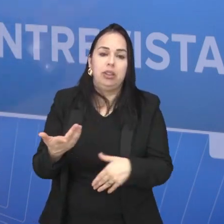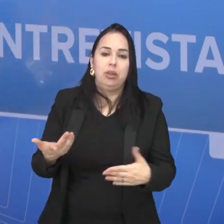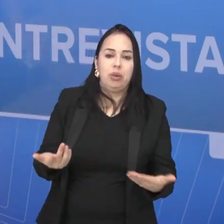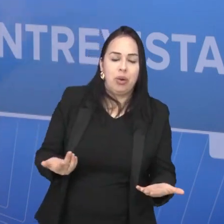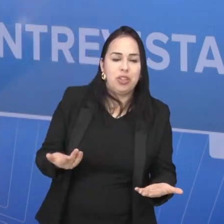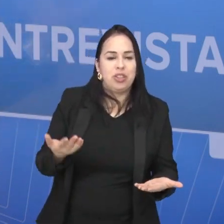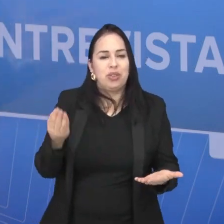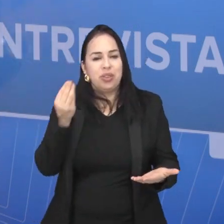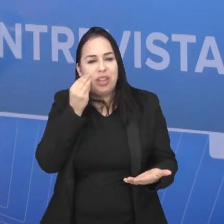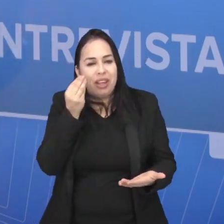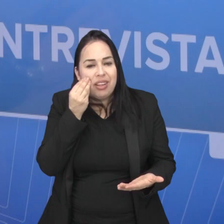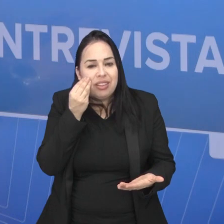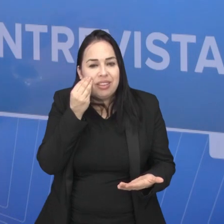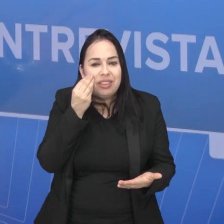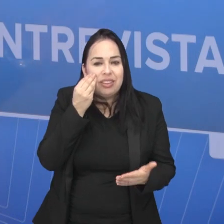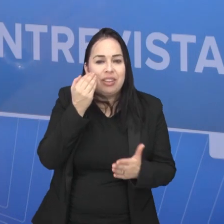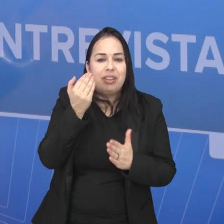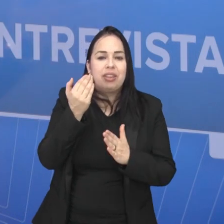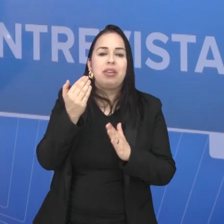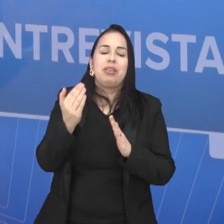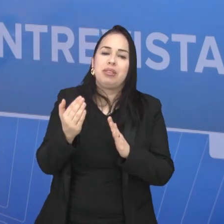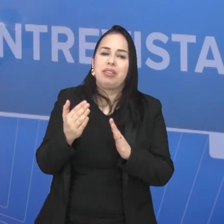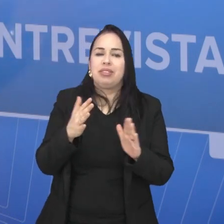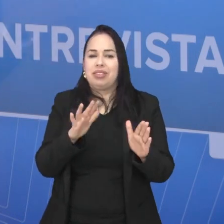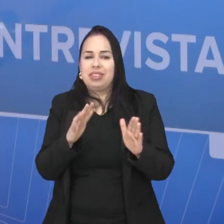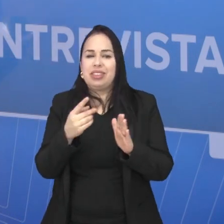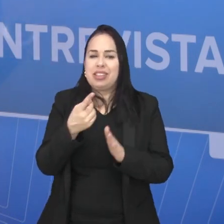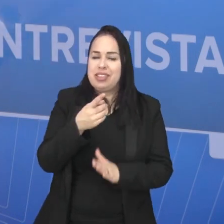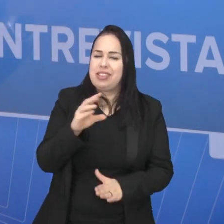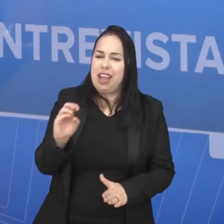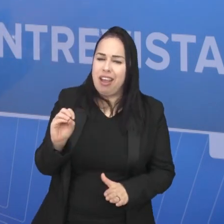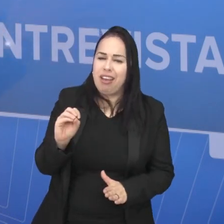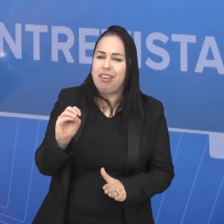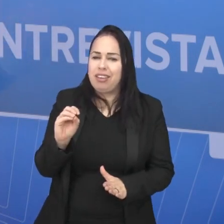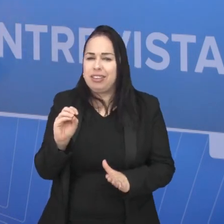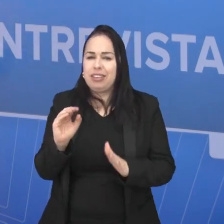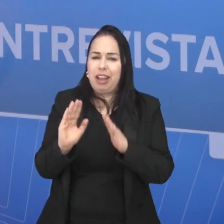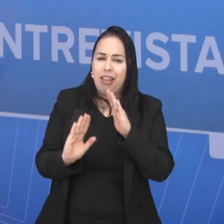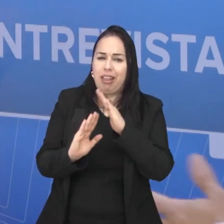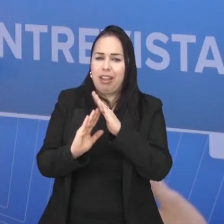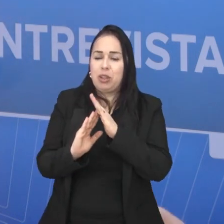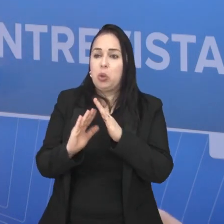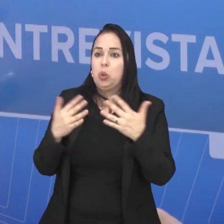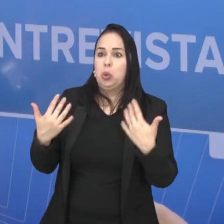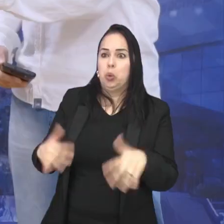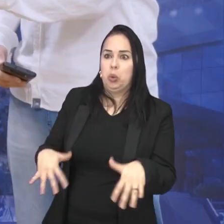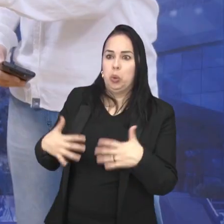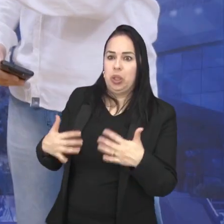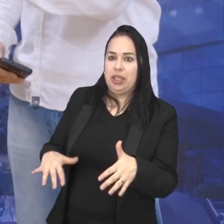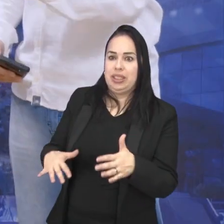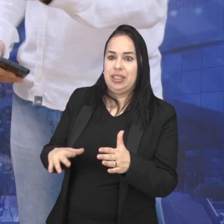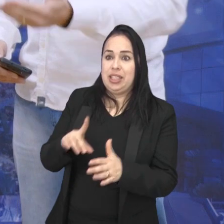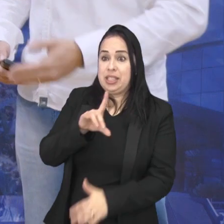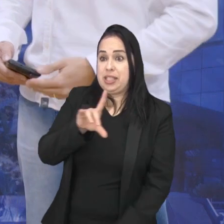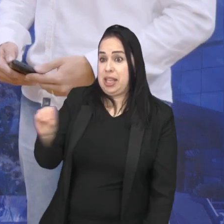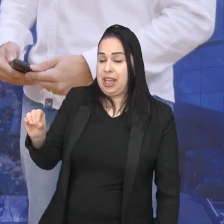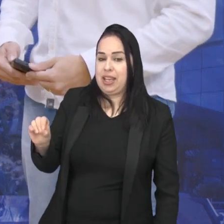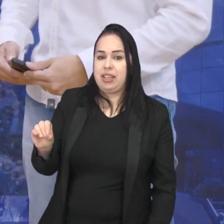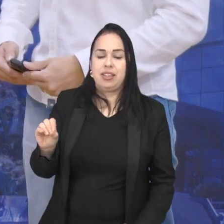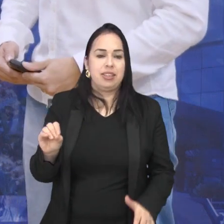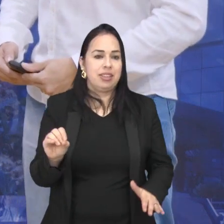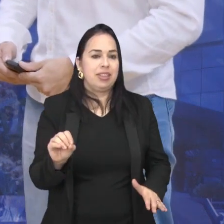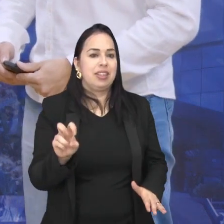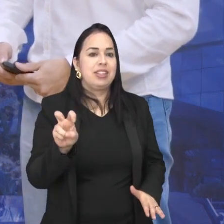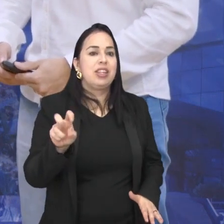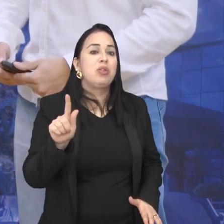testes todos no mundo todo, já se fala um pouco menos. O 100 tá ali no limite. Já é bastante, né? Que já existe, nós estamos falando em